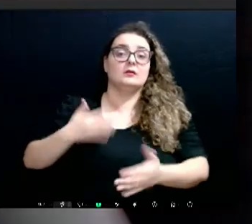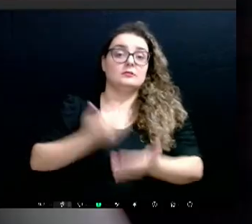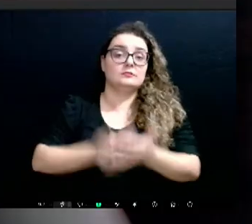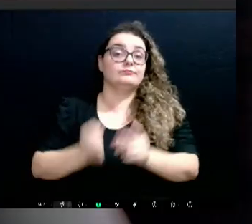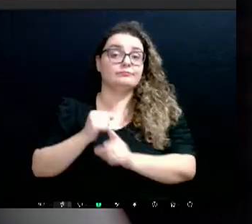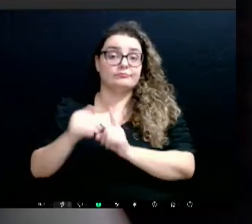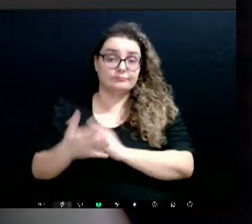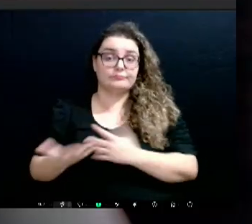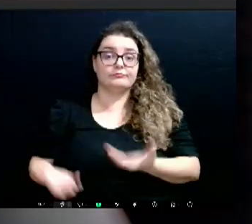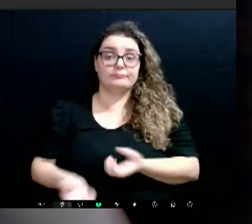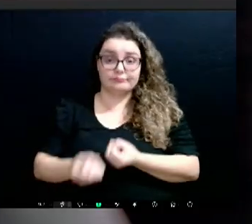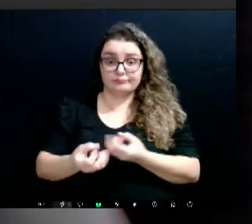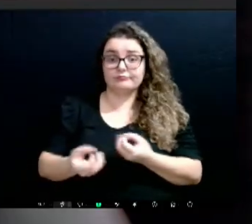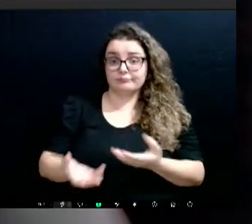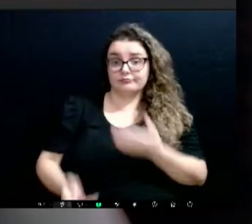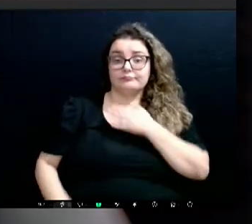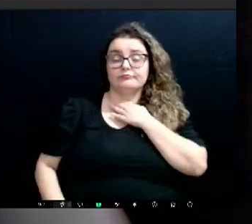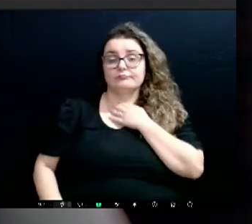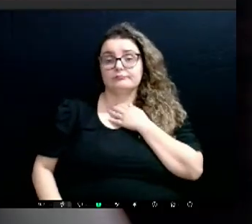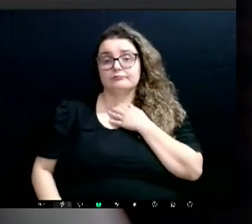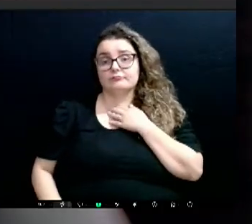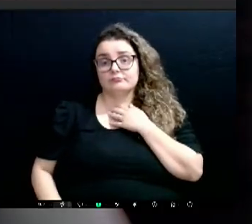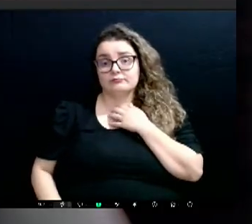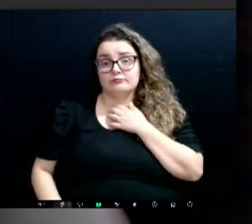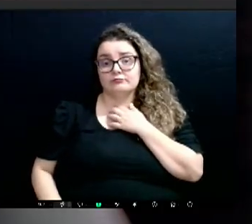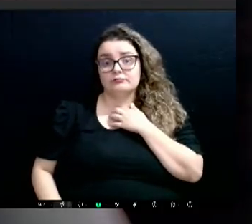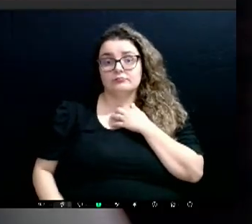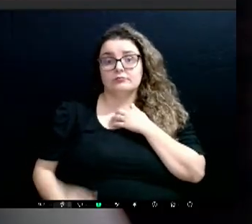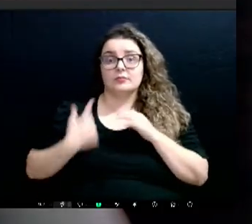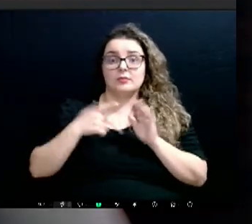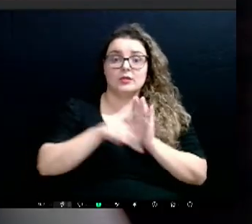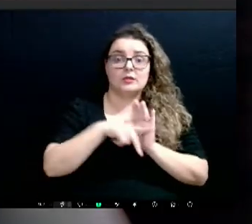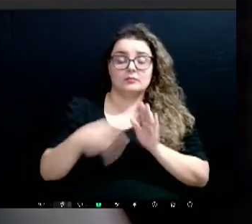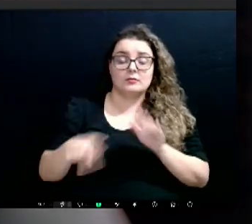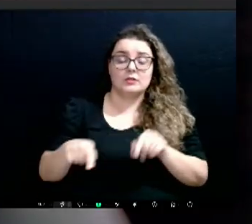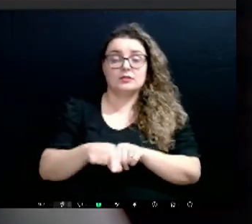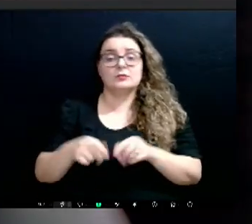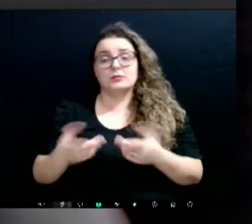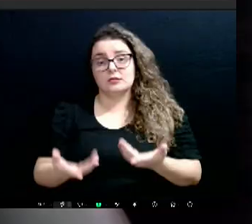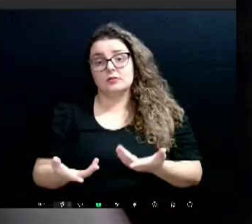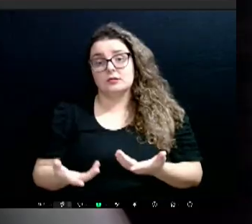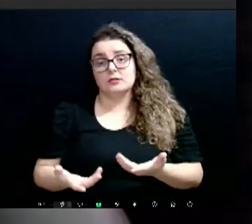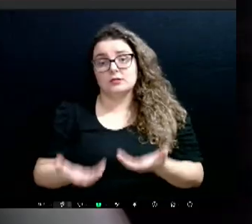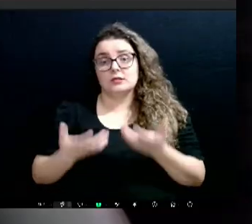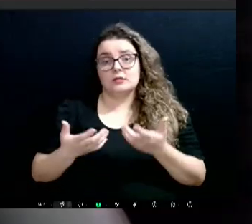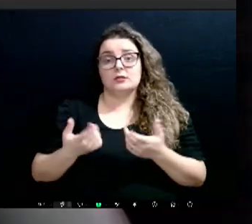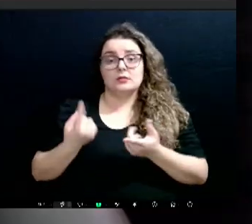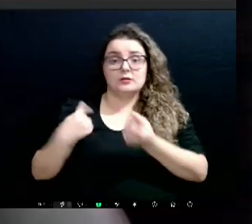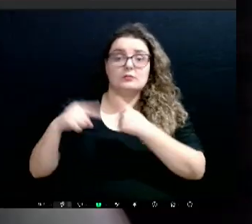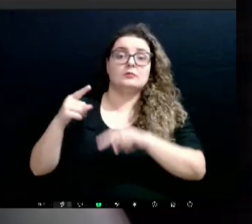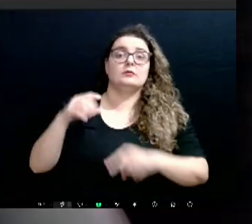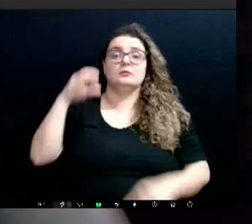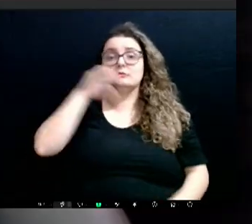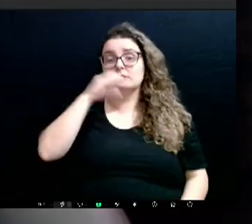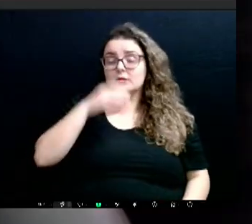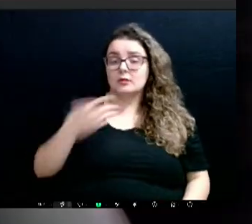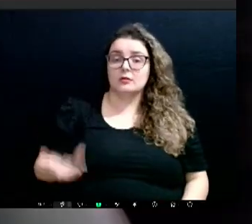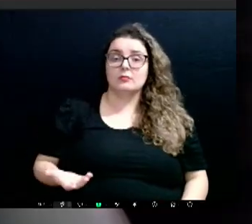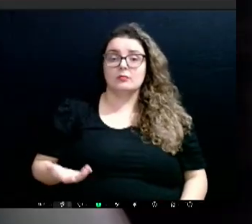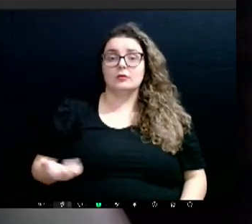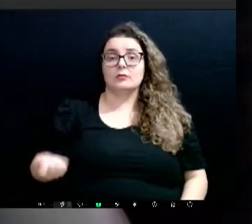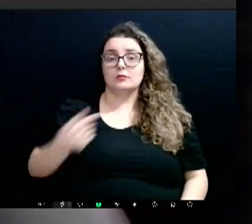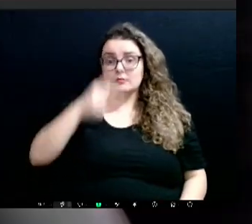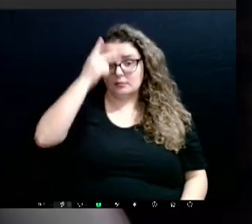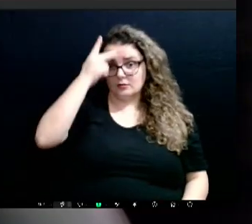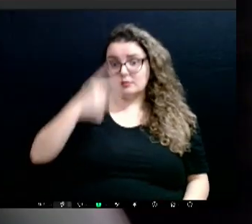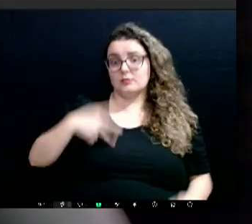informação. E a gente quer estar dentro dela também, querendo até superar com mais rapidez do que o próprio sistema coloca.